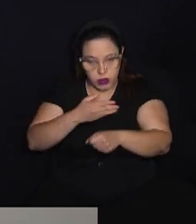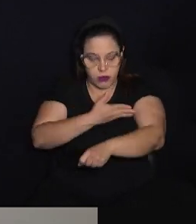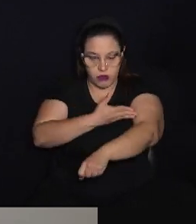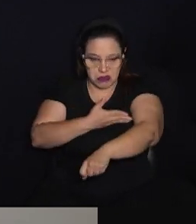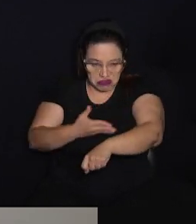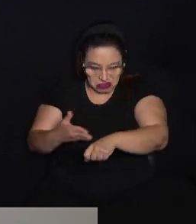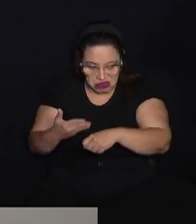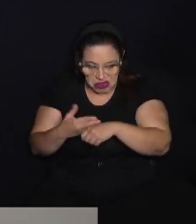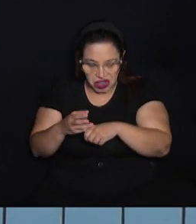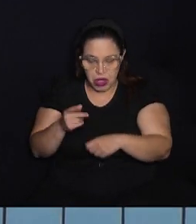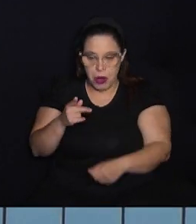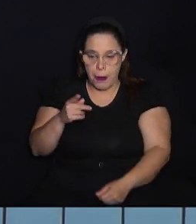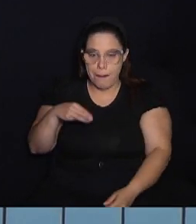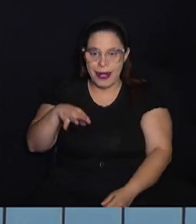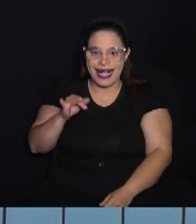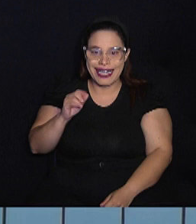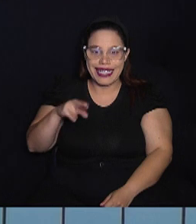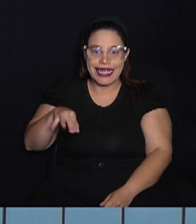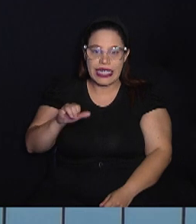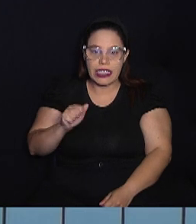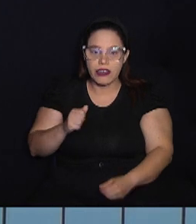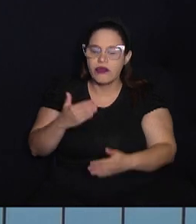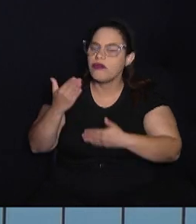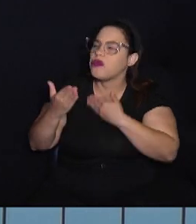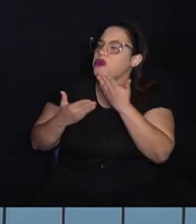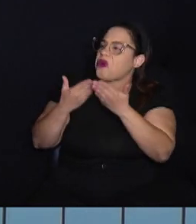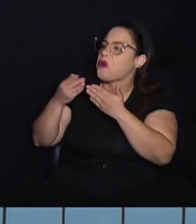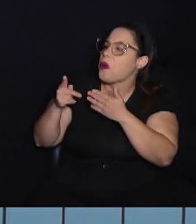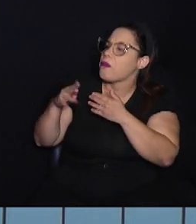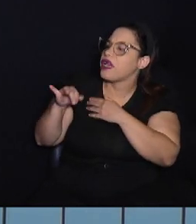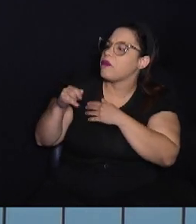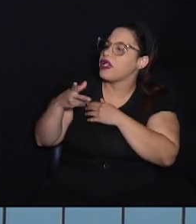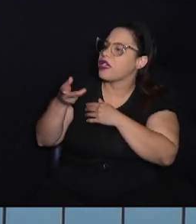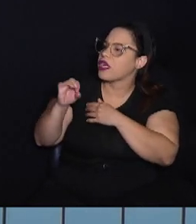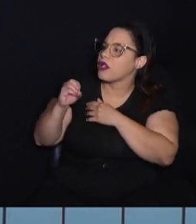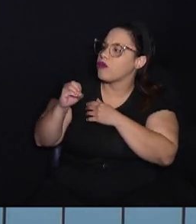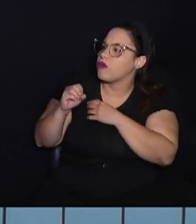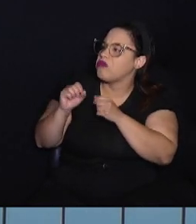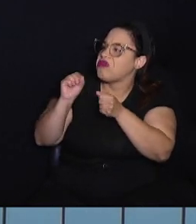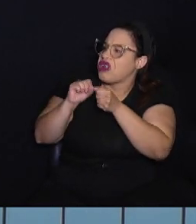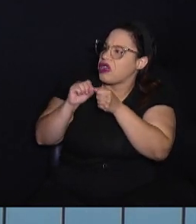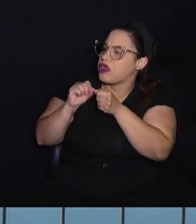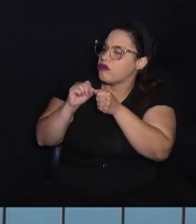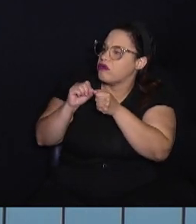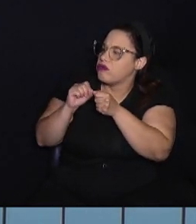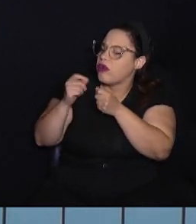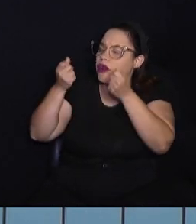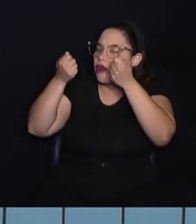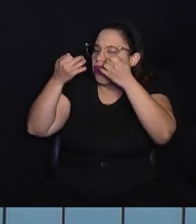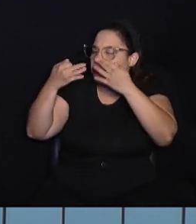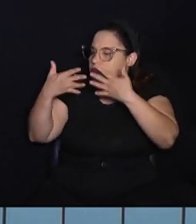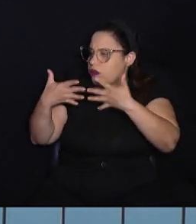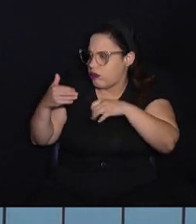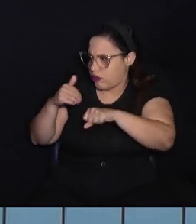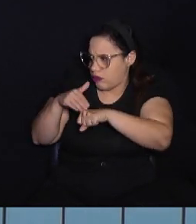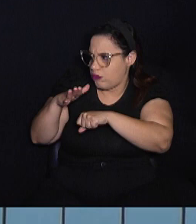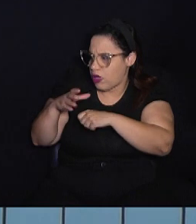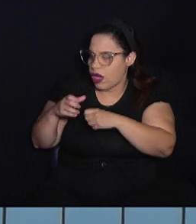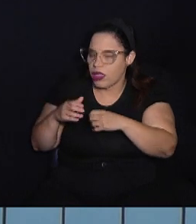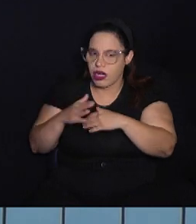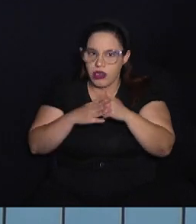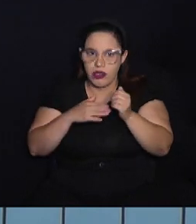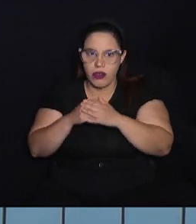melanina. Doutora, como que é essa pigmentação, né? Como que ela é feita? Eu gostaria que você explicasse um pouquinho desse procedimento,